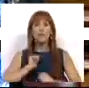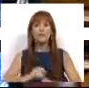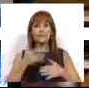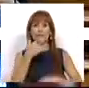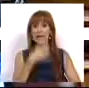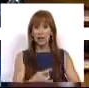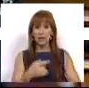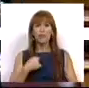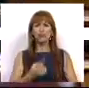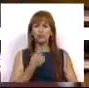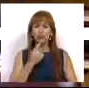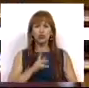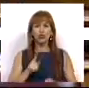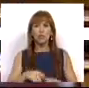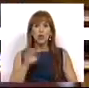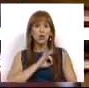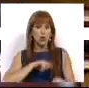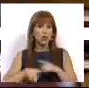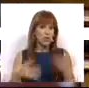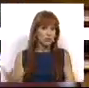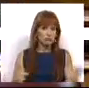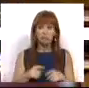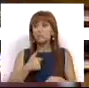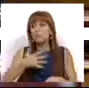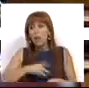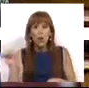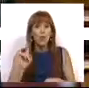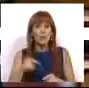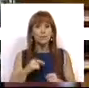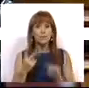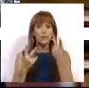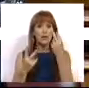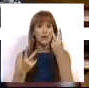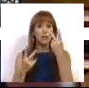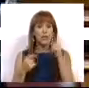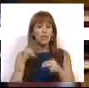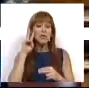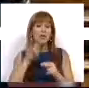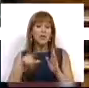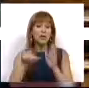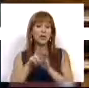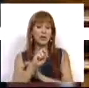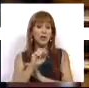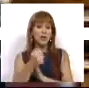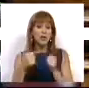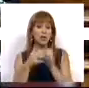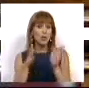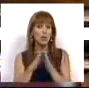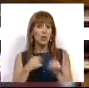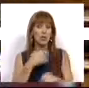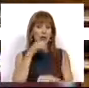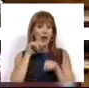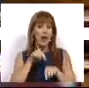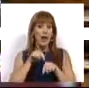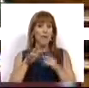Natal, nós já percebemos, quer os senhores deputados queiram, quer não, que há duas formas de ler o artigo 35 que toda a gente anda aqui a